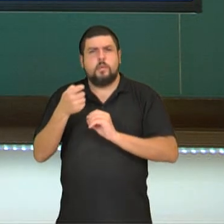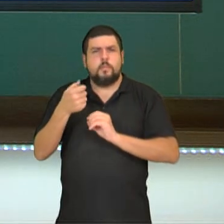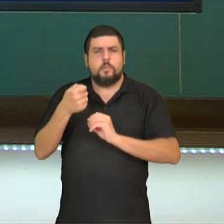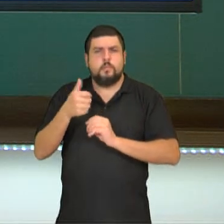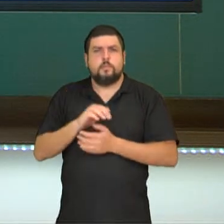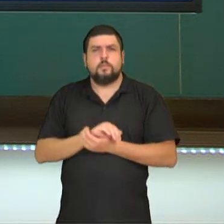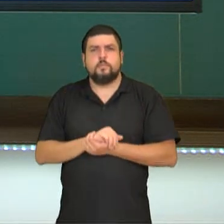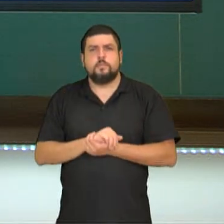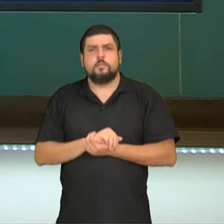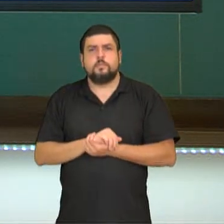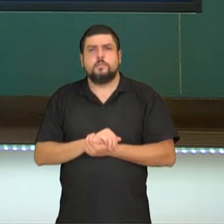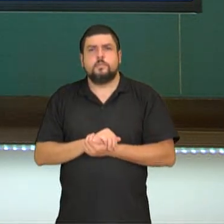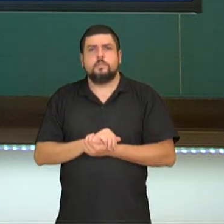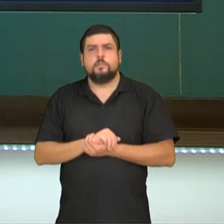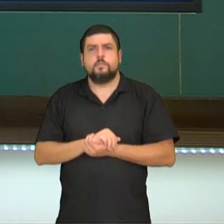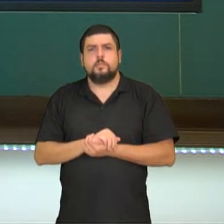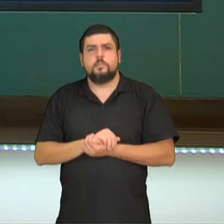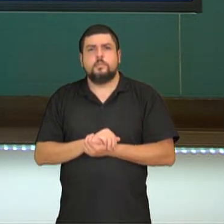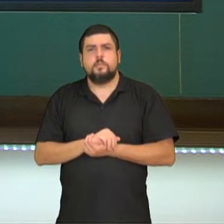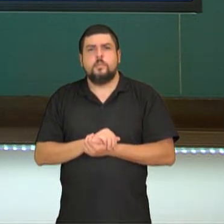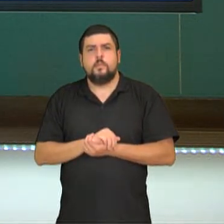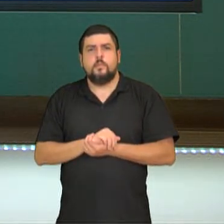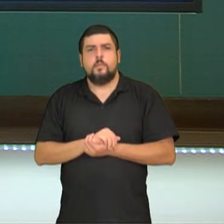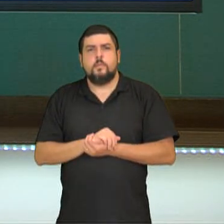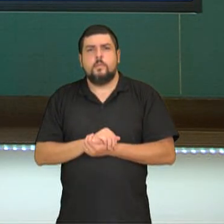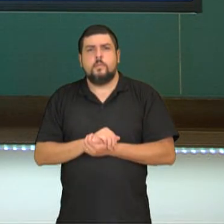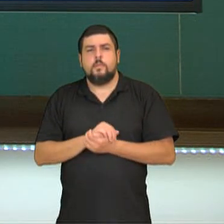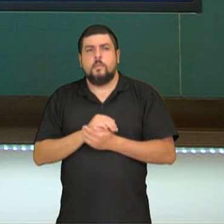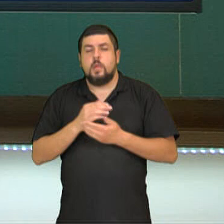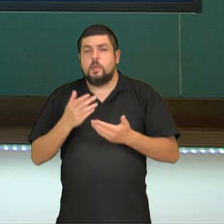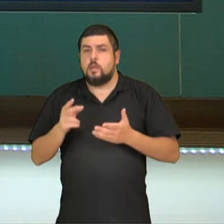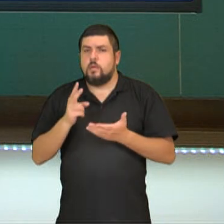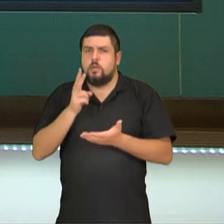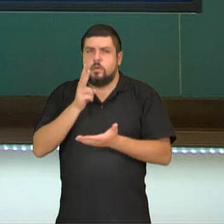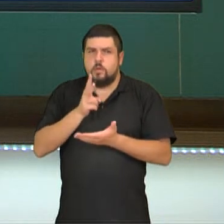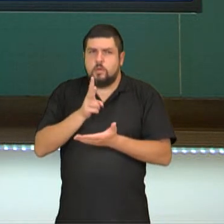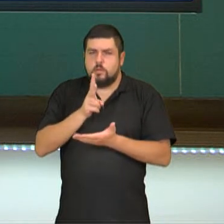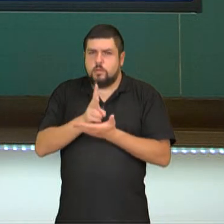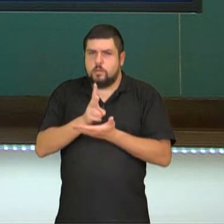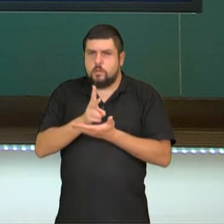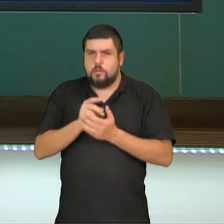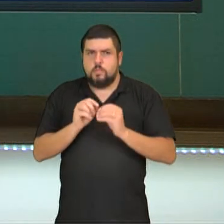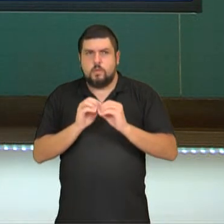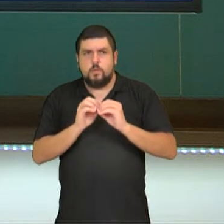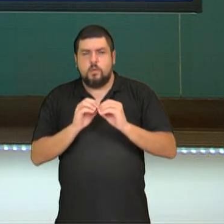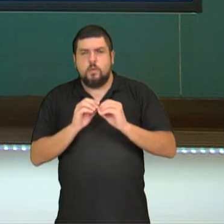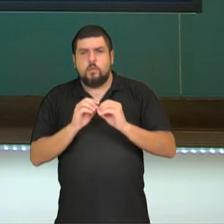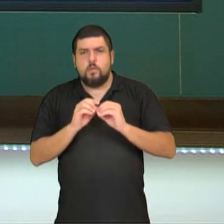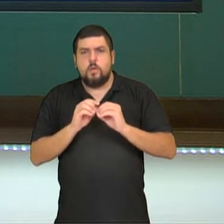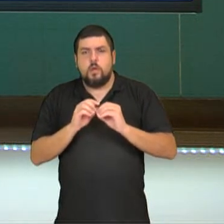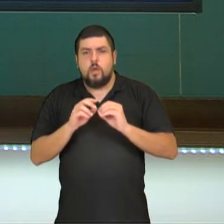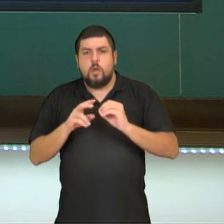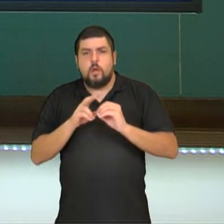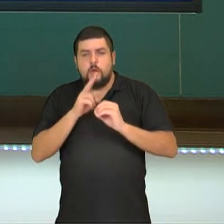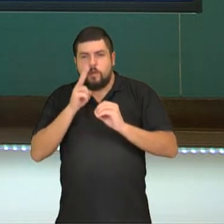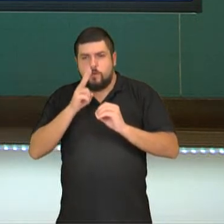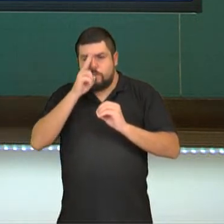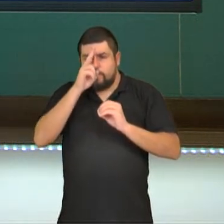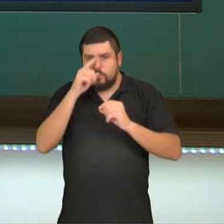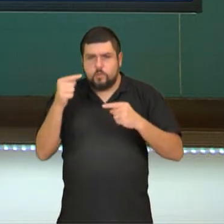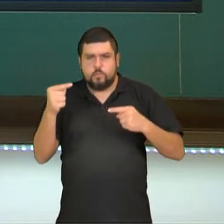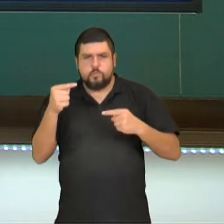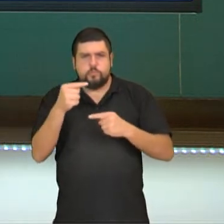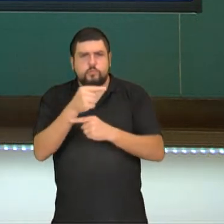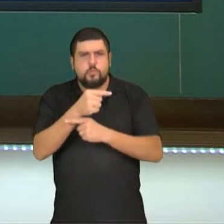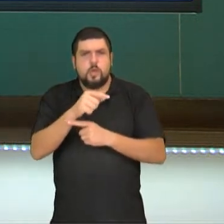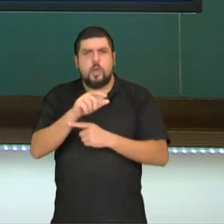Ok? O campo sempre vai ter, fazer uma ação numa carga negativa com a força oposta, sentido oposto,